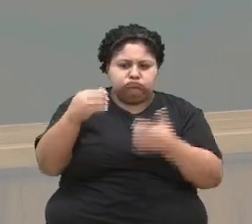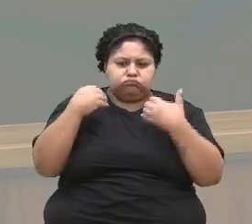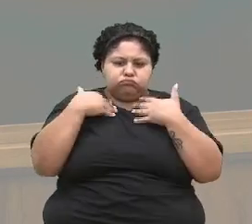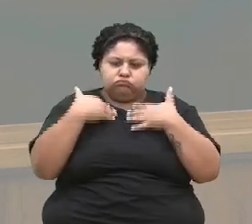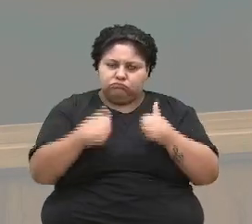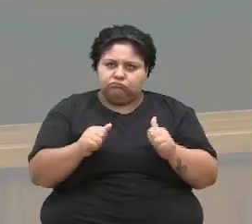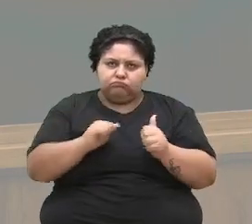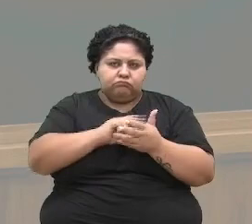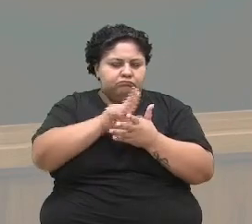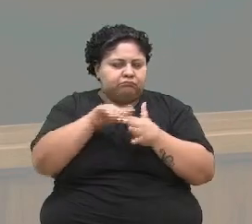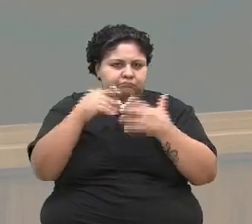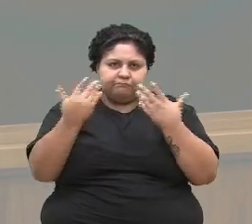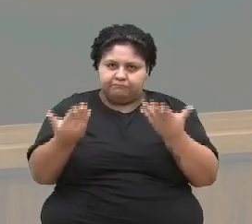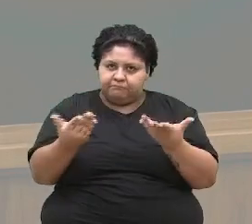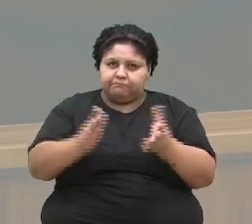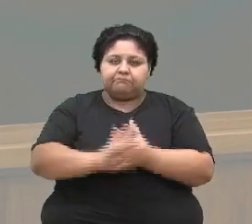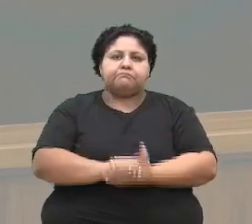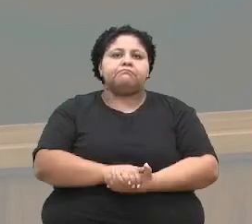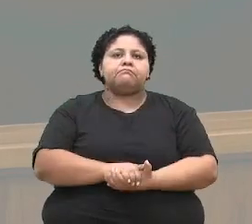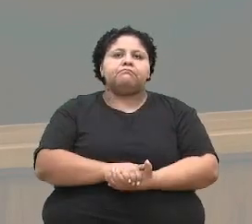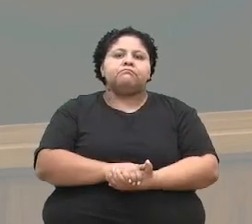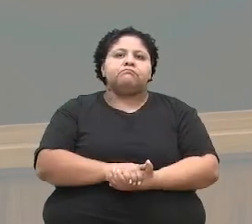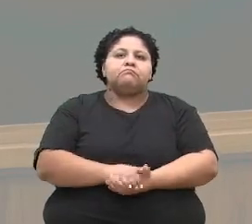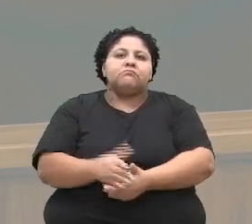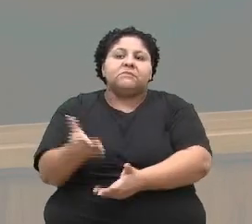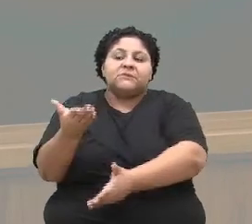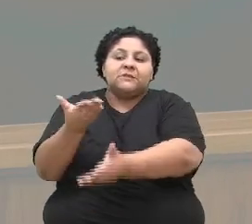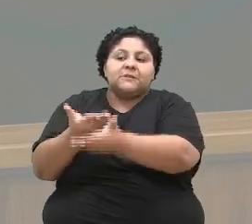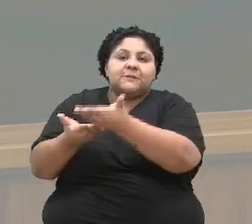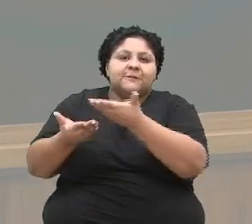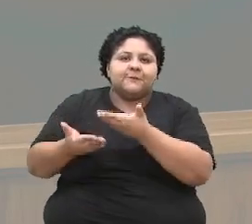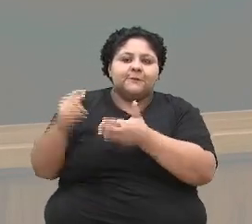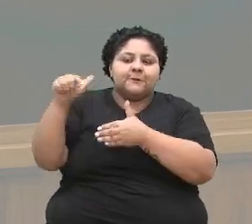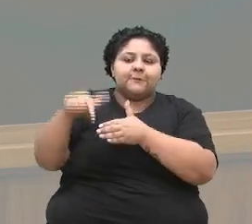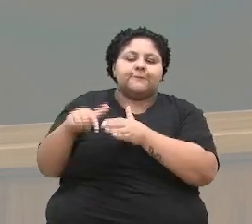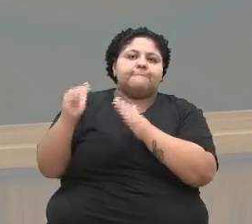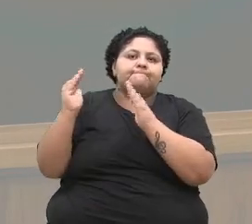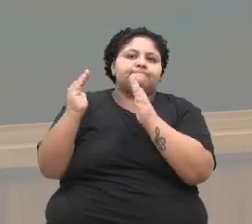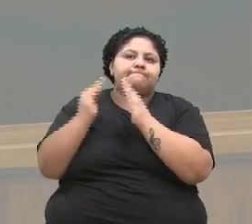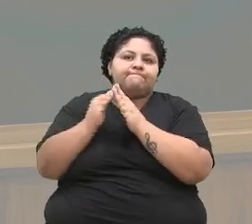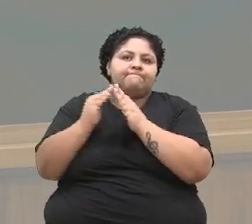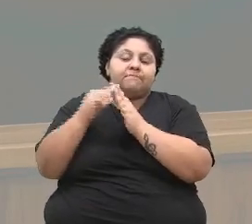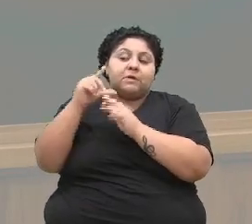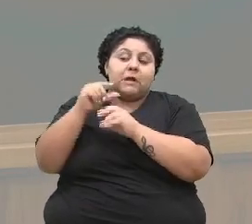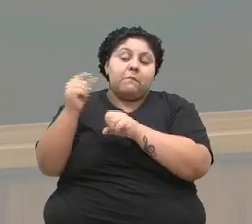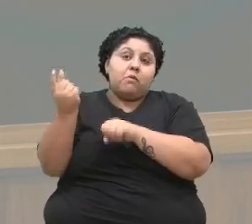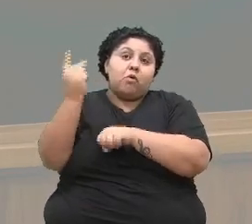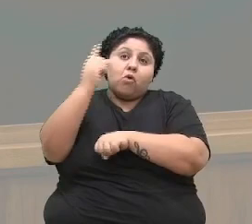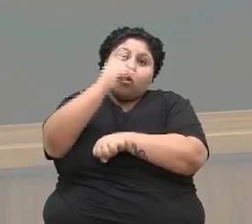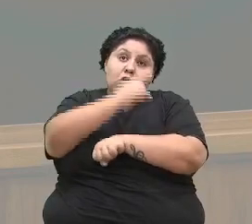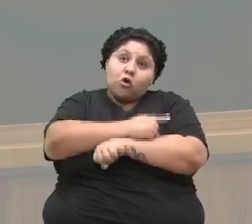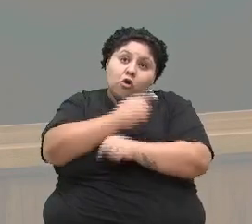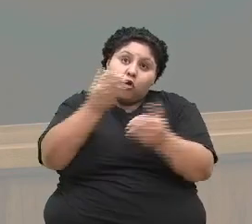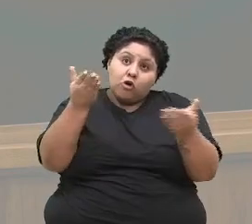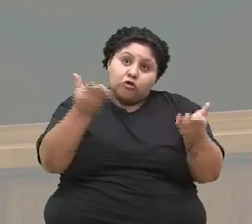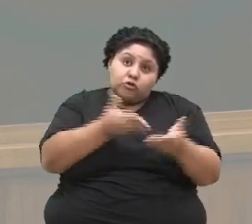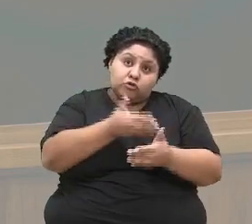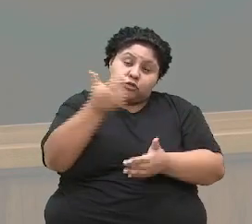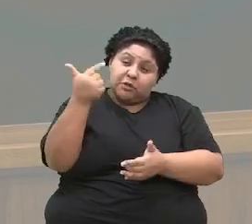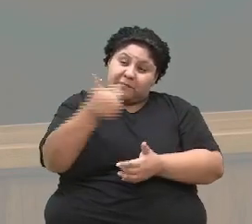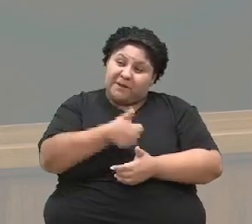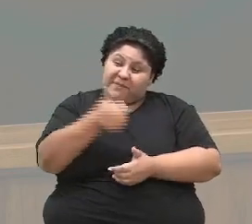enfim, ser recebido pela casa há poucos dias, já ser colocado em primeira e